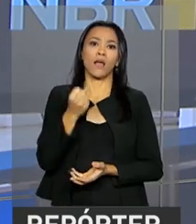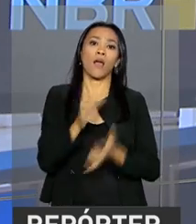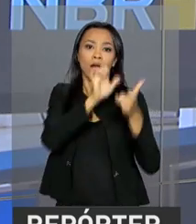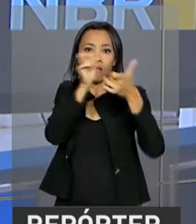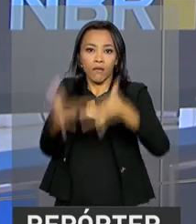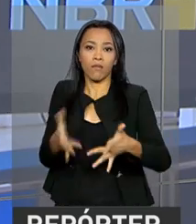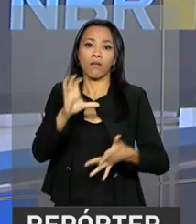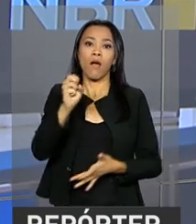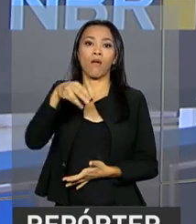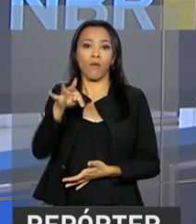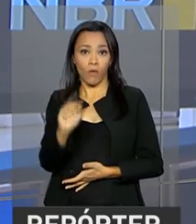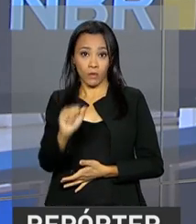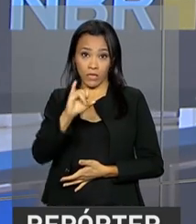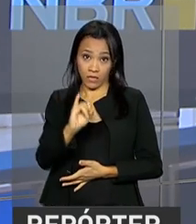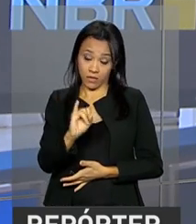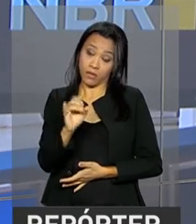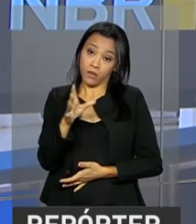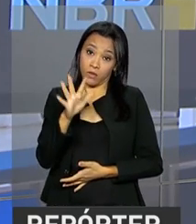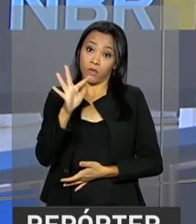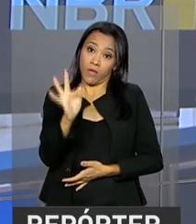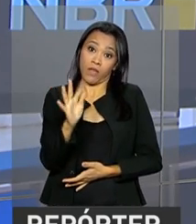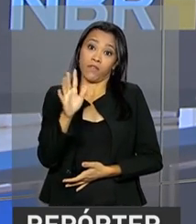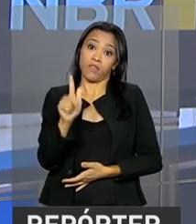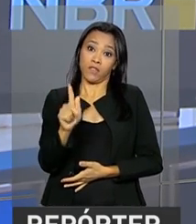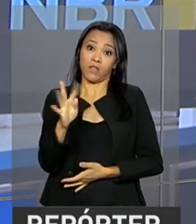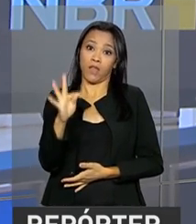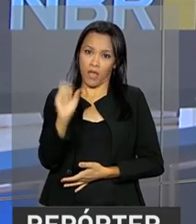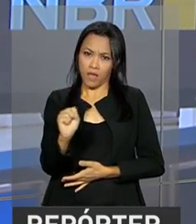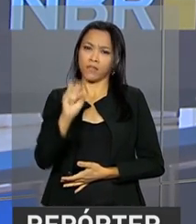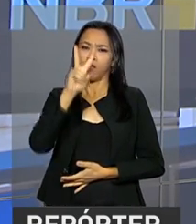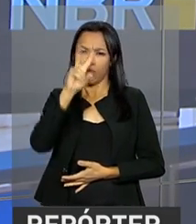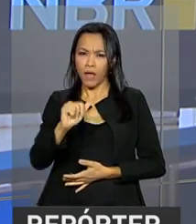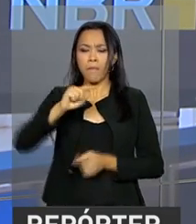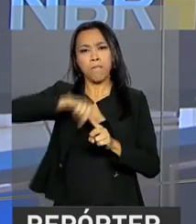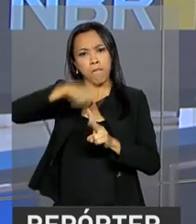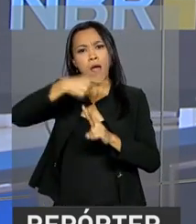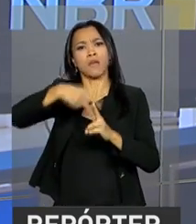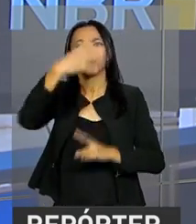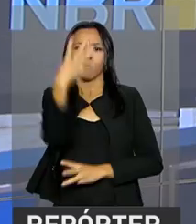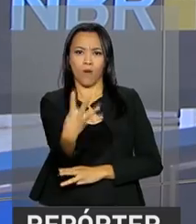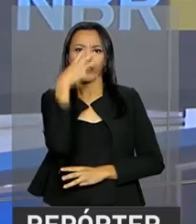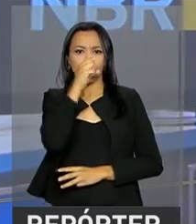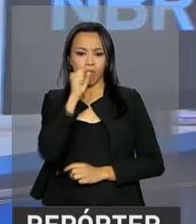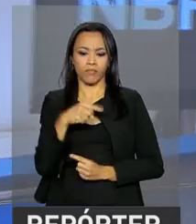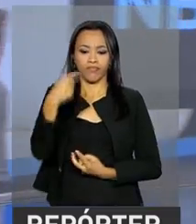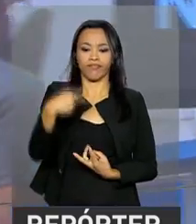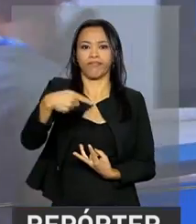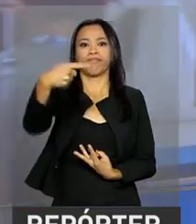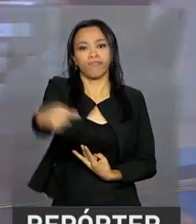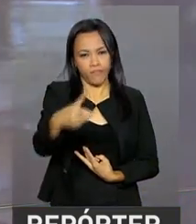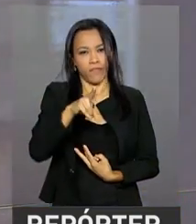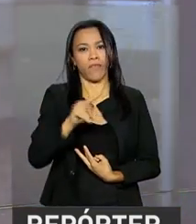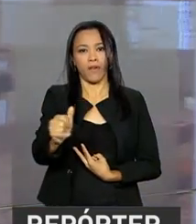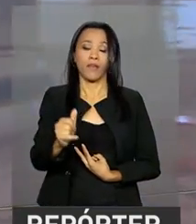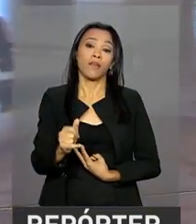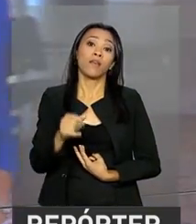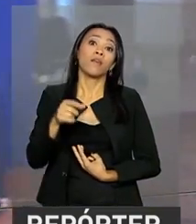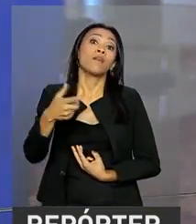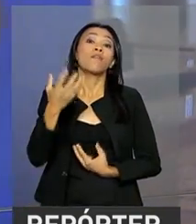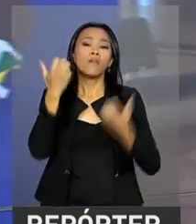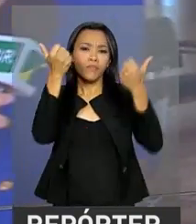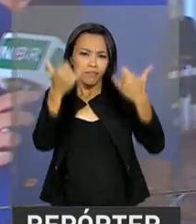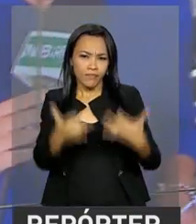FGTS o plantão vai ser repetir em outros quatro finais de semana vamos conversar com o repórter taa dias que está no palácio